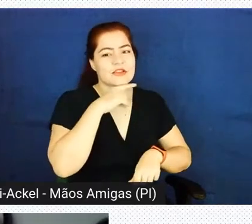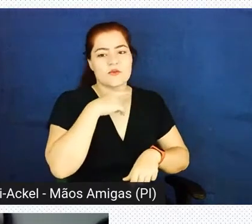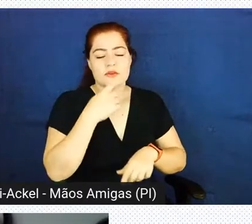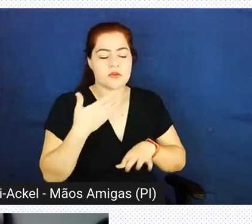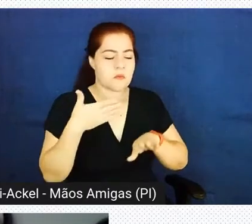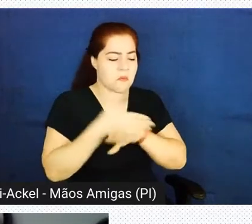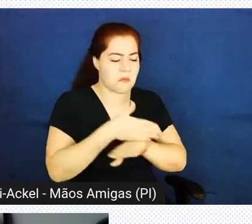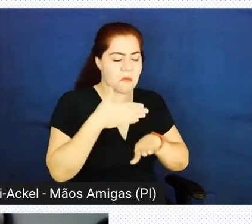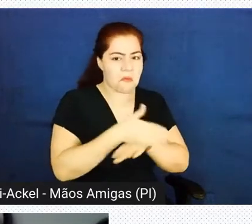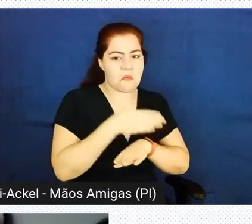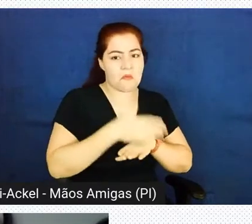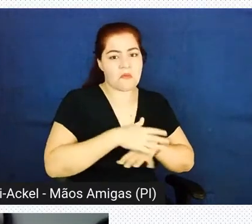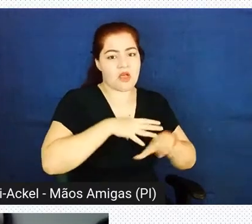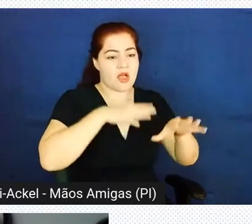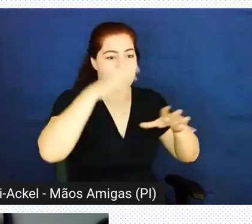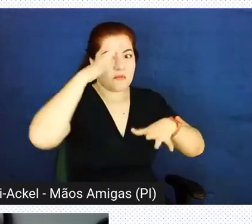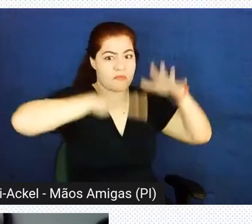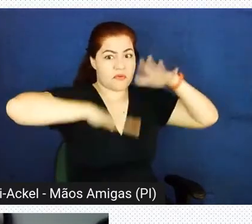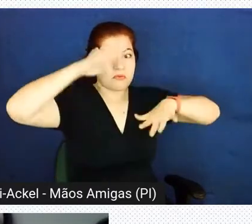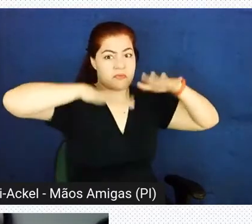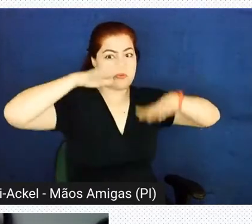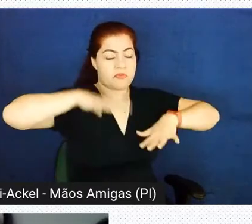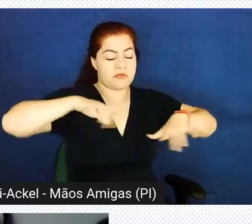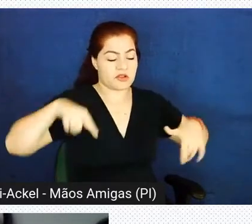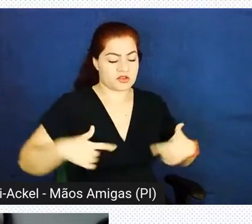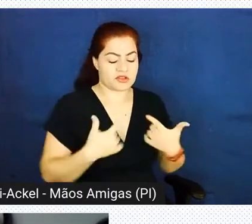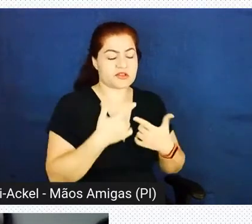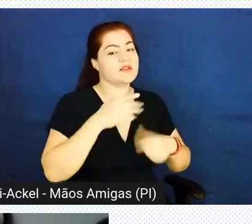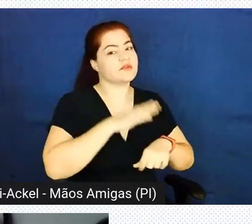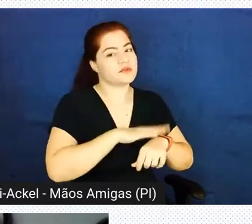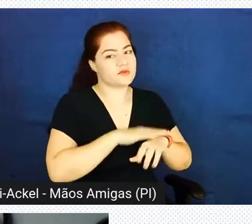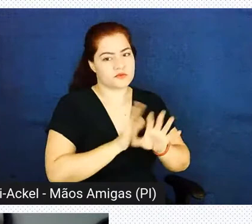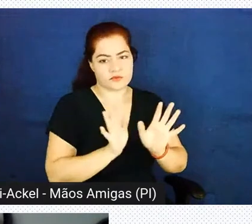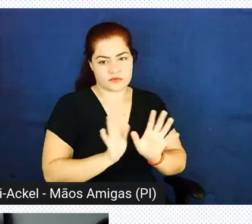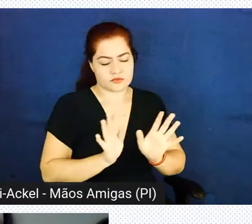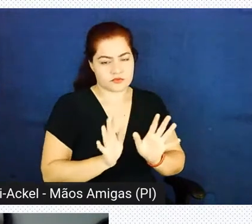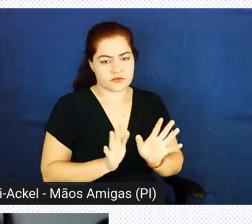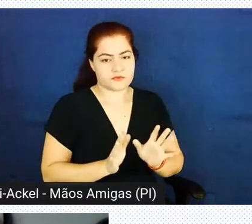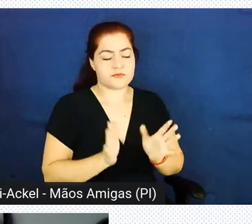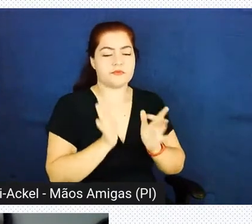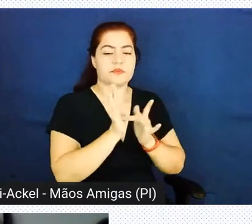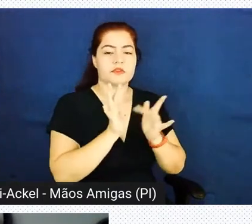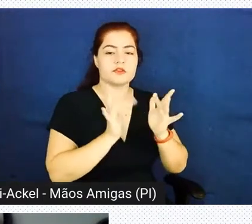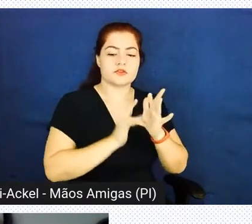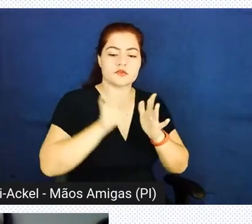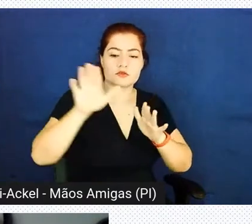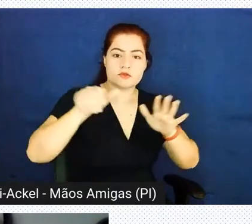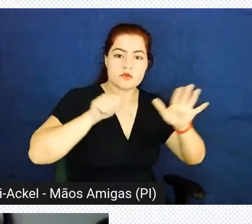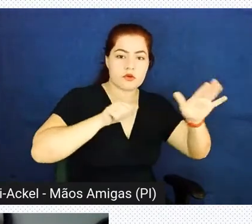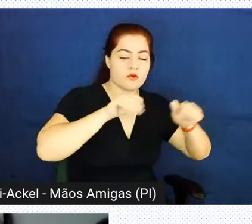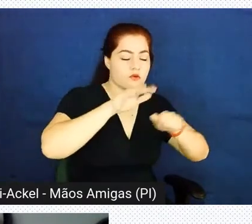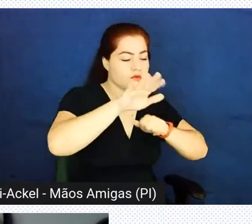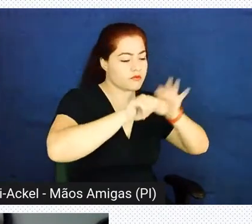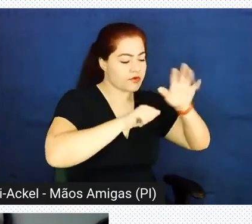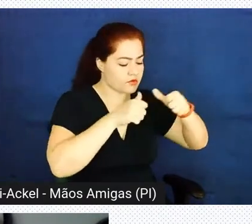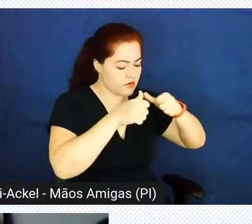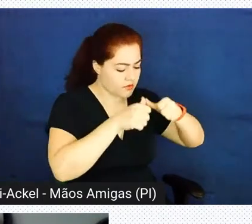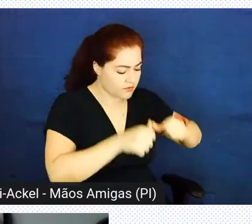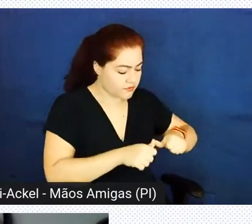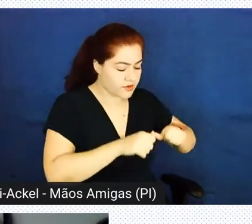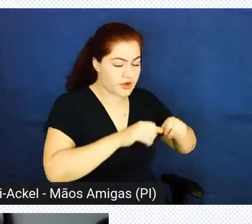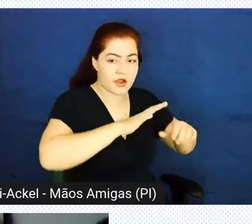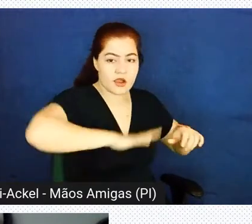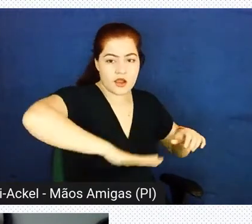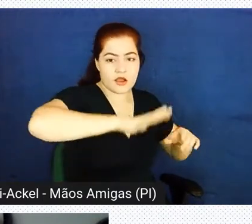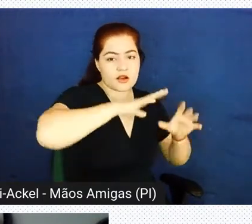trazer desafios para aquele momento. Jesus convidou a que ficassem todos ali,